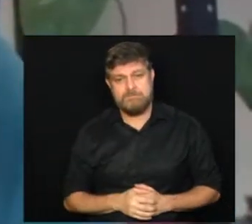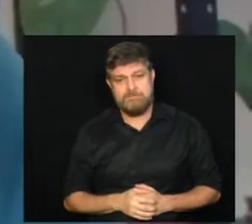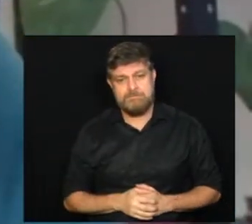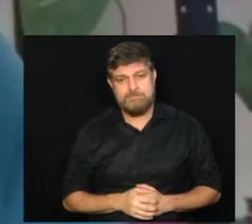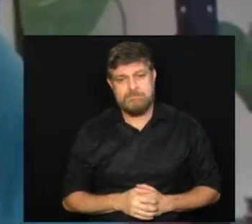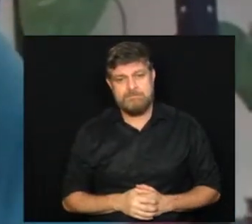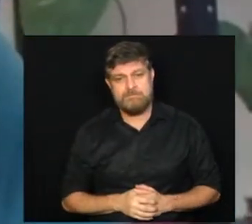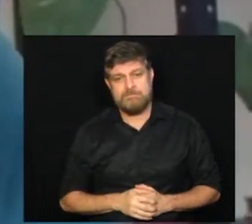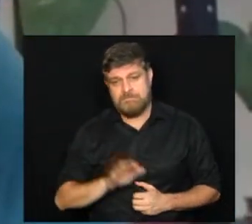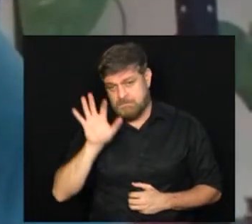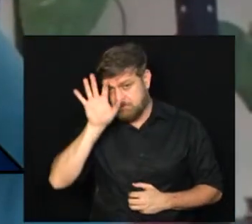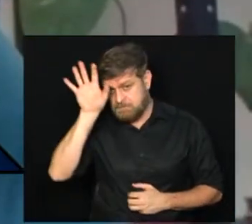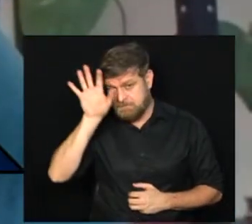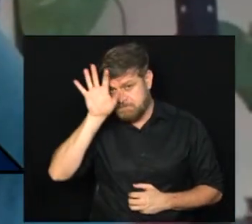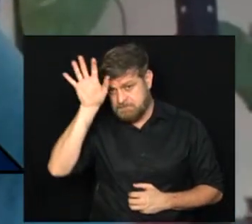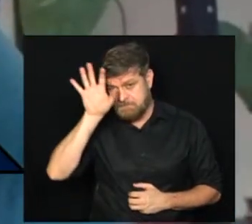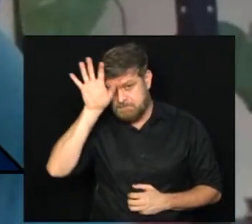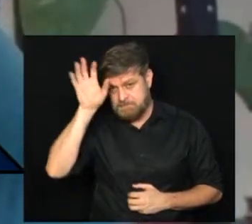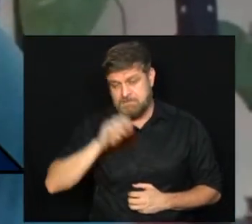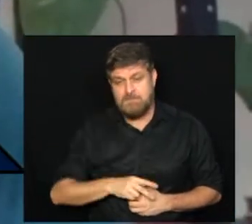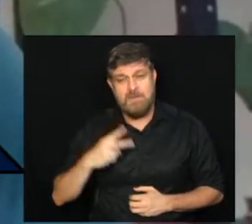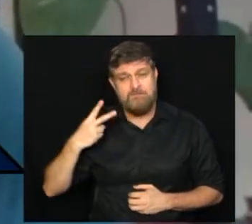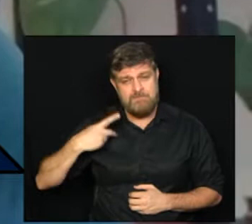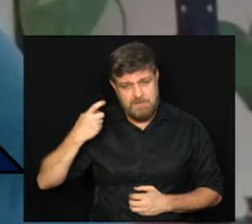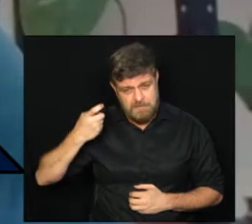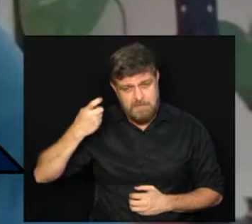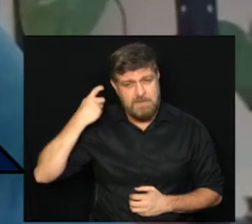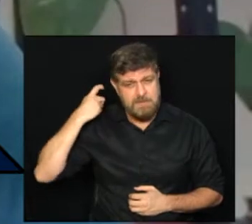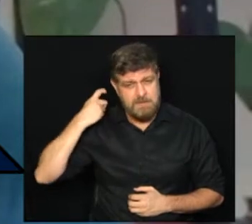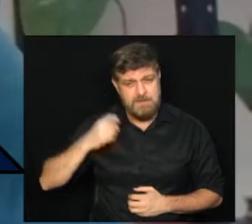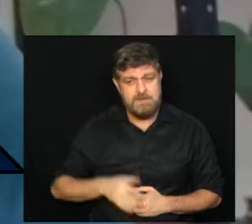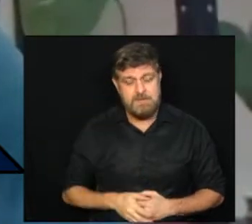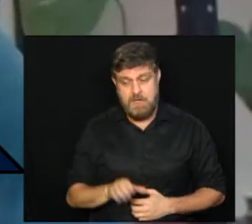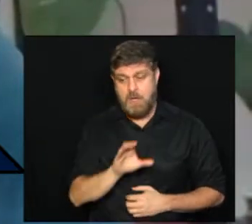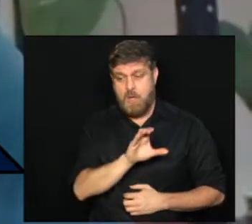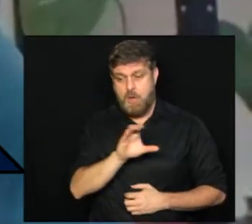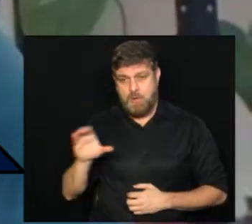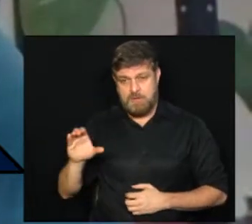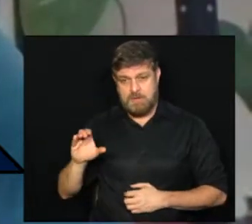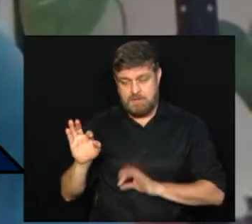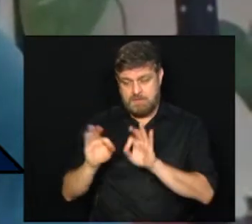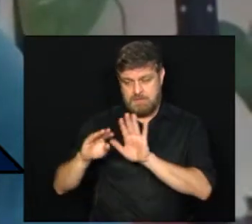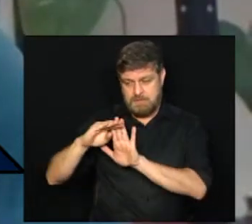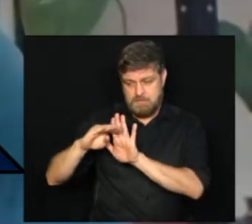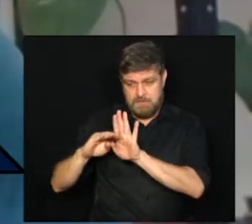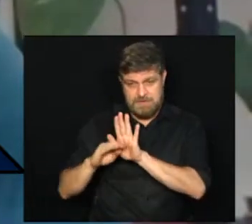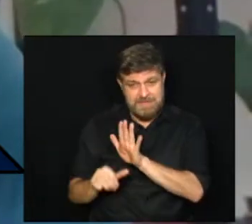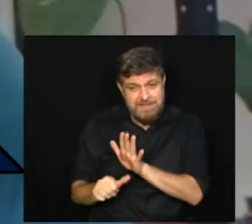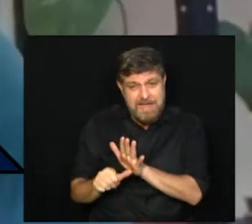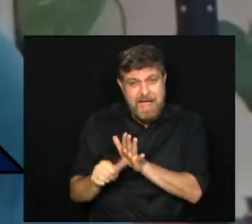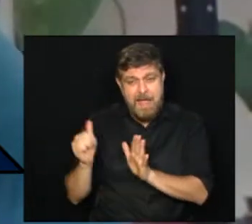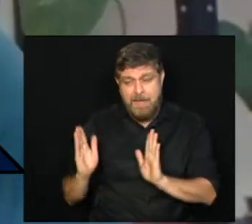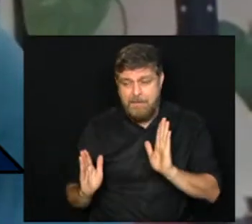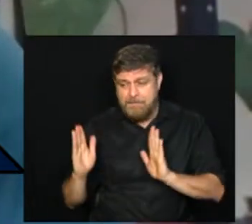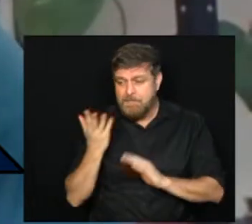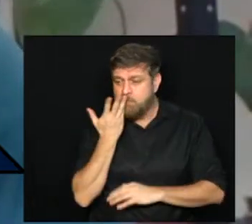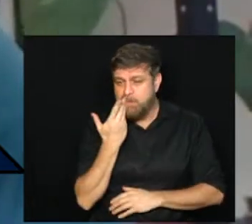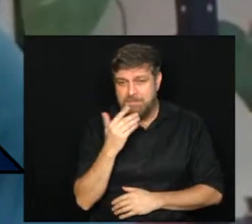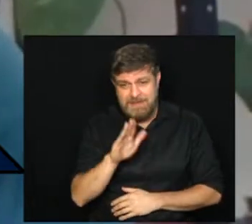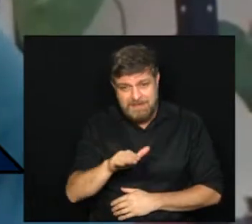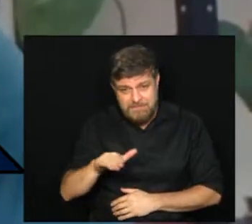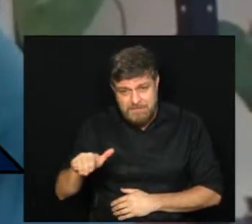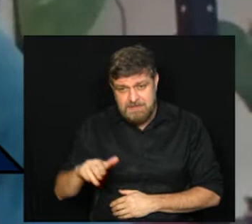ao Tiago Ferrari, ex-vereador da casa, coordenador do projeto Primeira Infância,